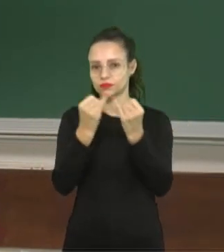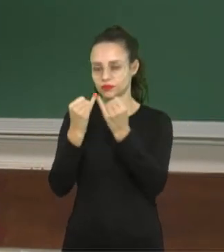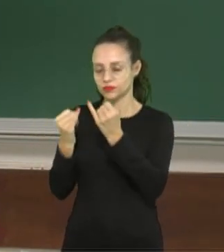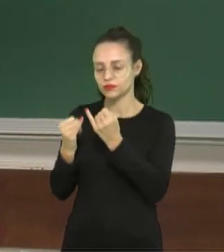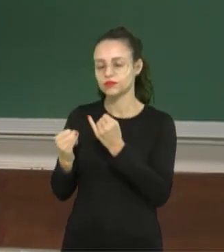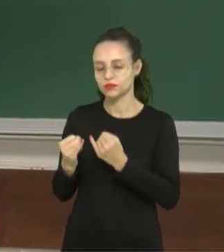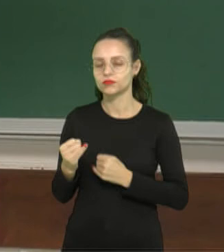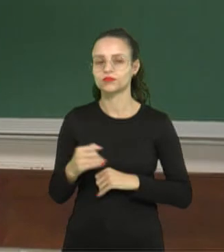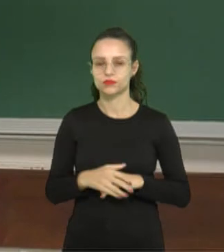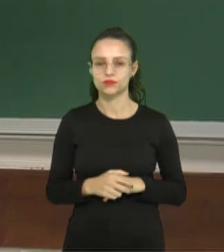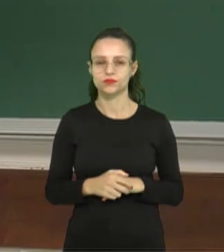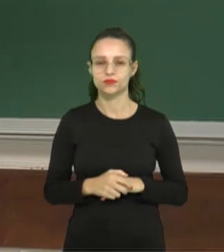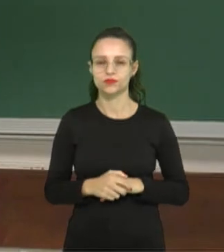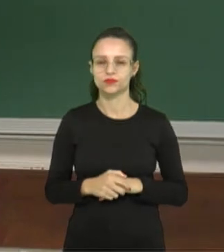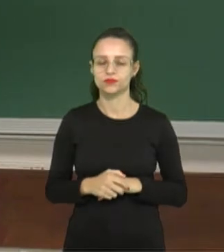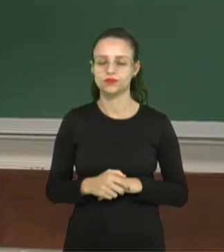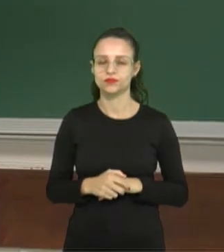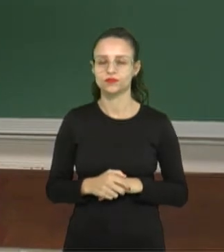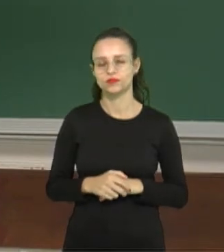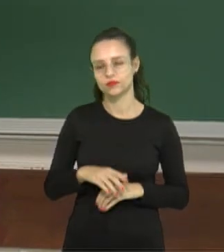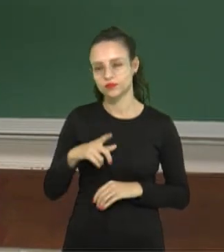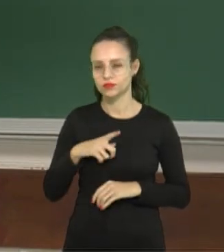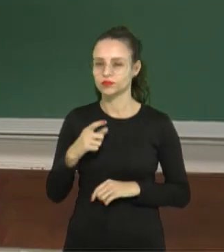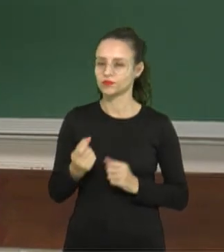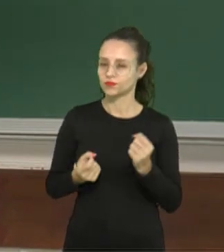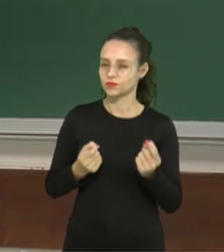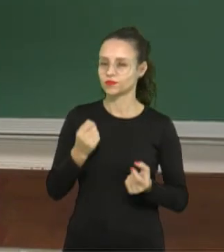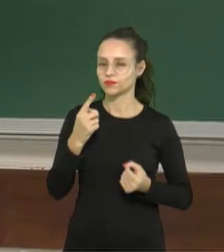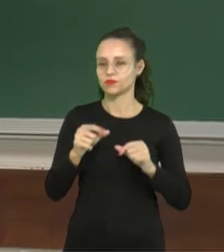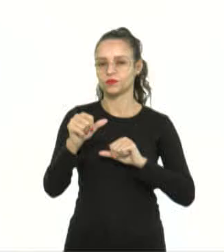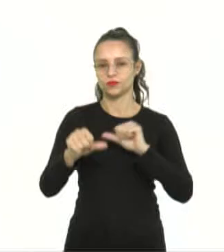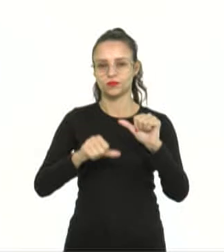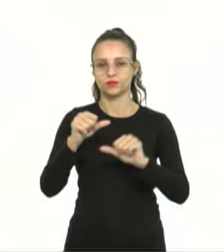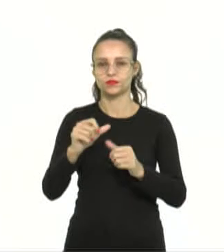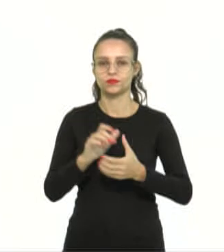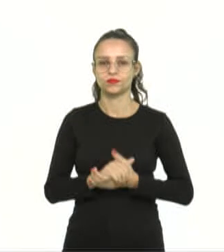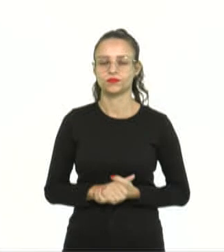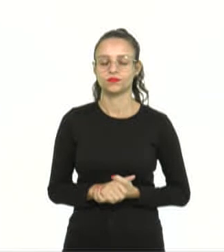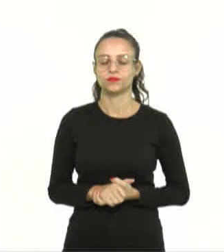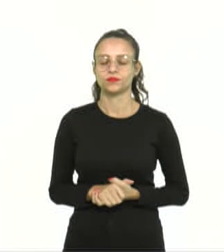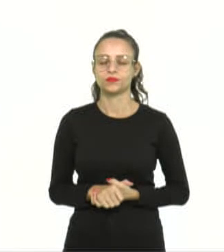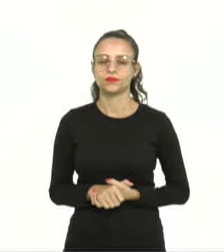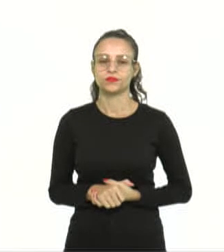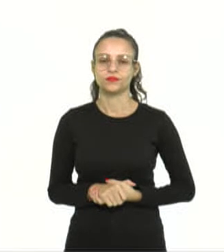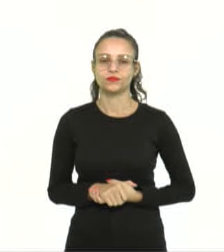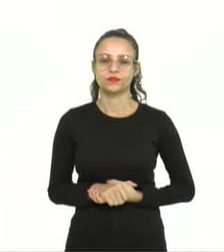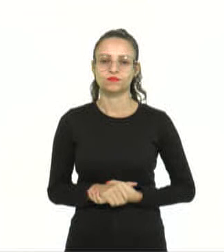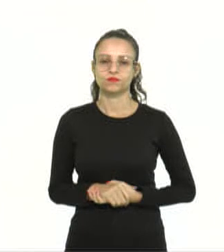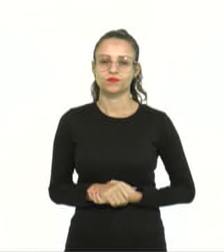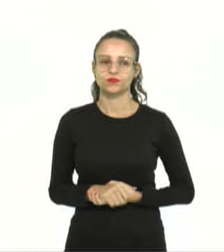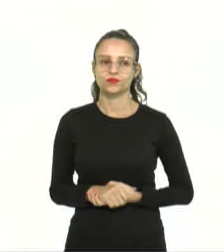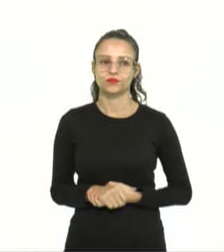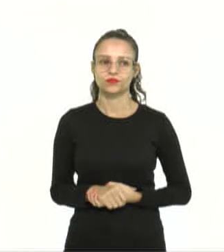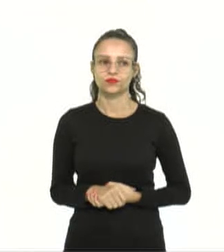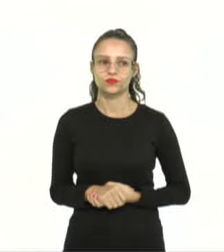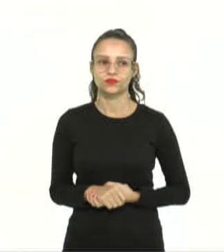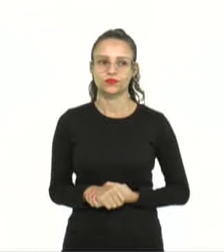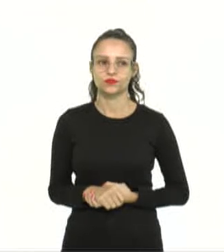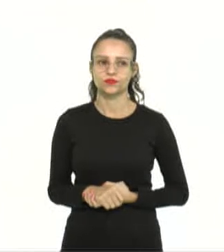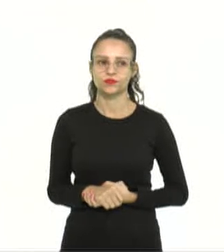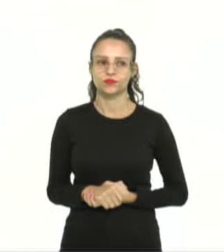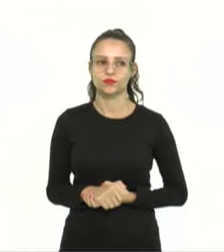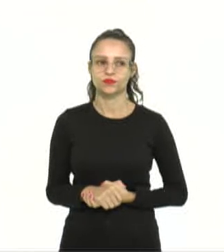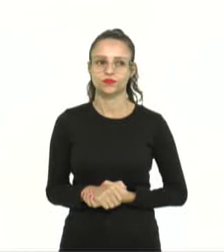são semelhantes, com algumas modificações. Então, algumas tradições relacionadas com as bodas.